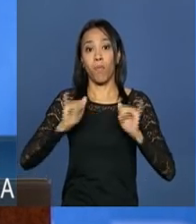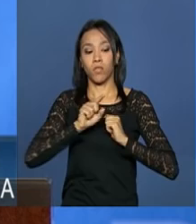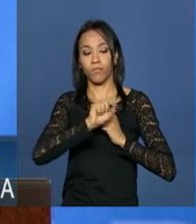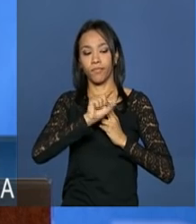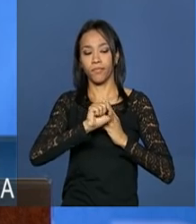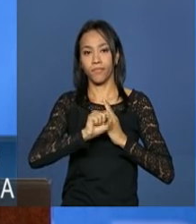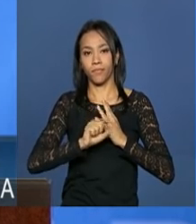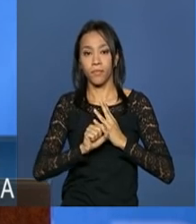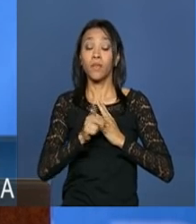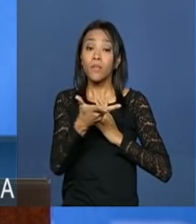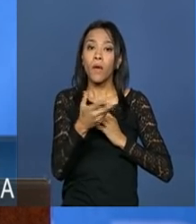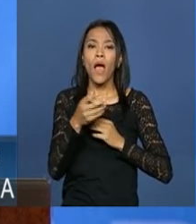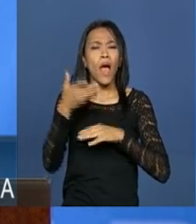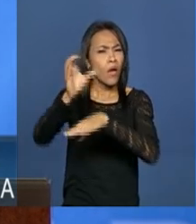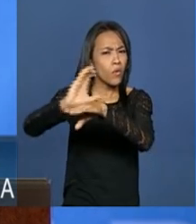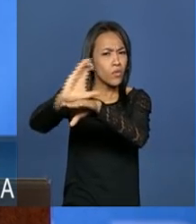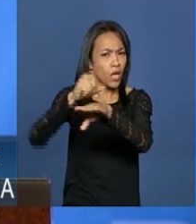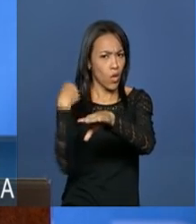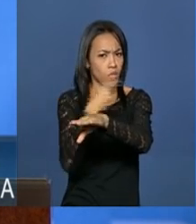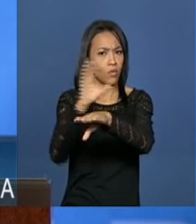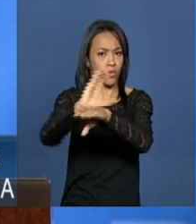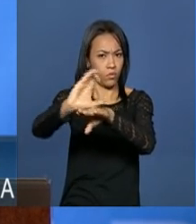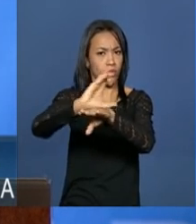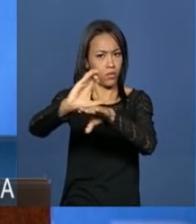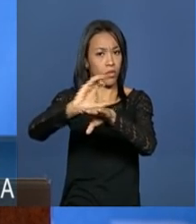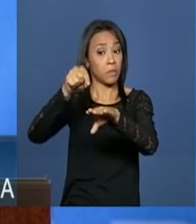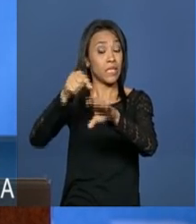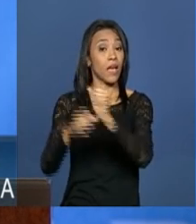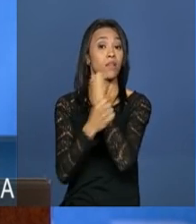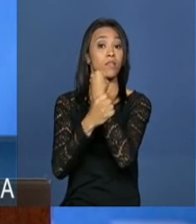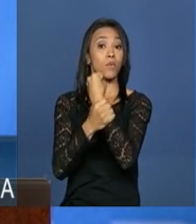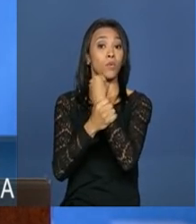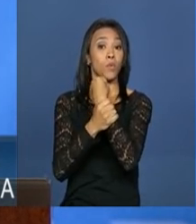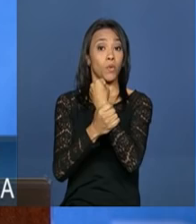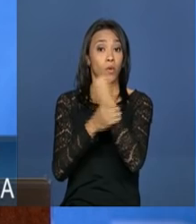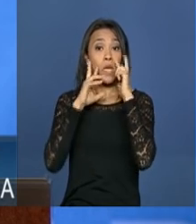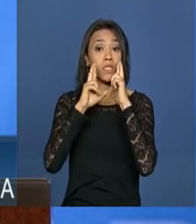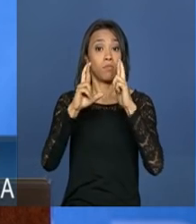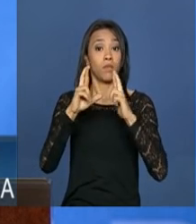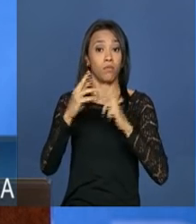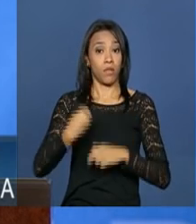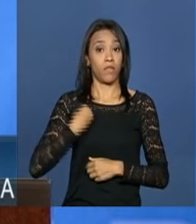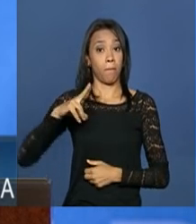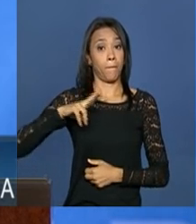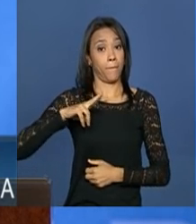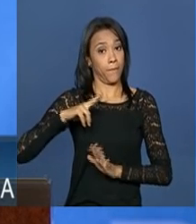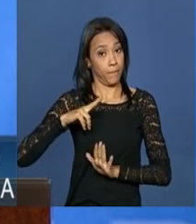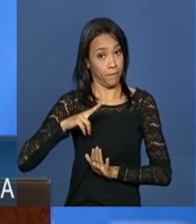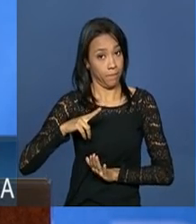A nossa Constituição, que garante a privacidade, mas sobretudo a